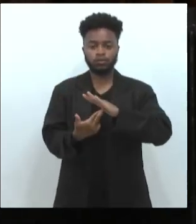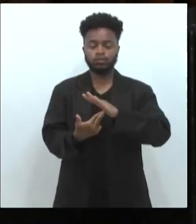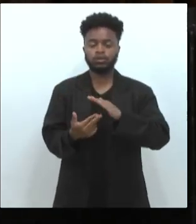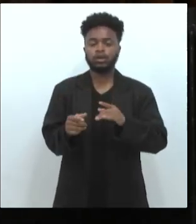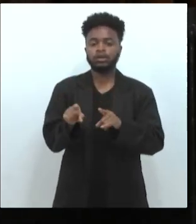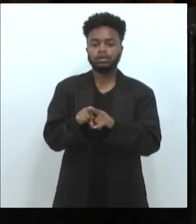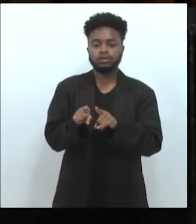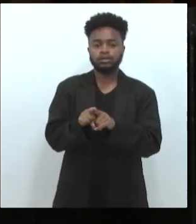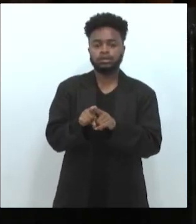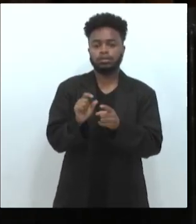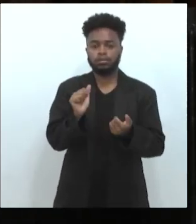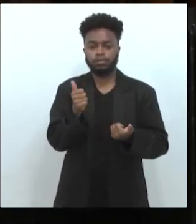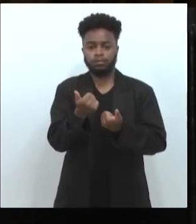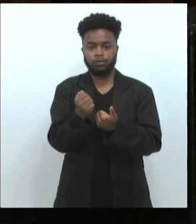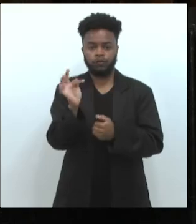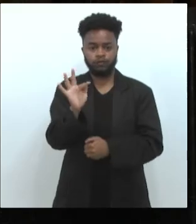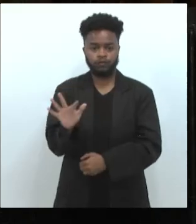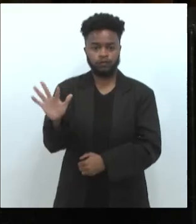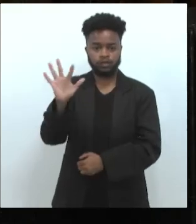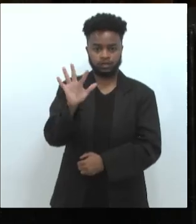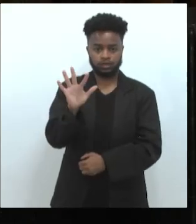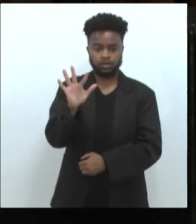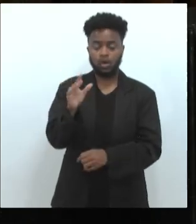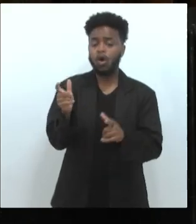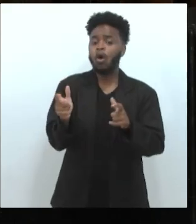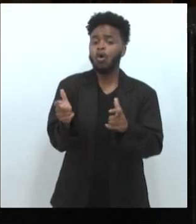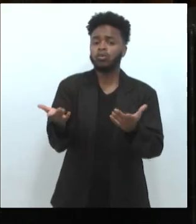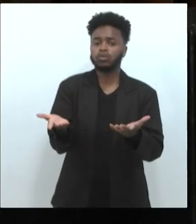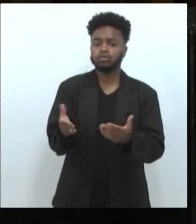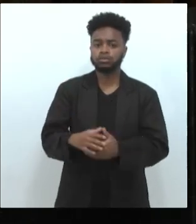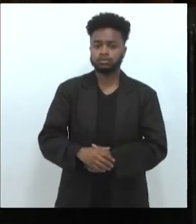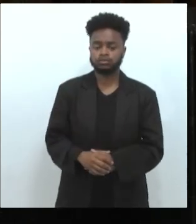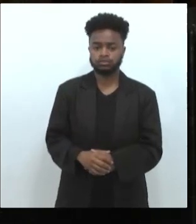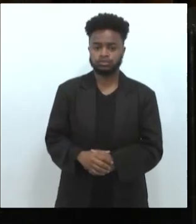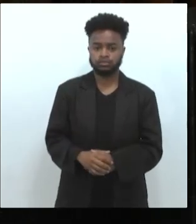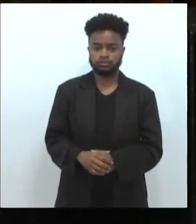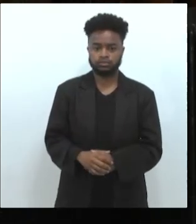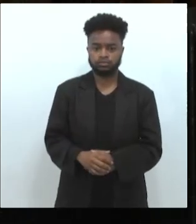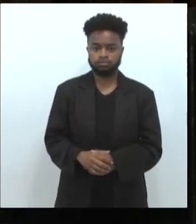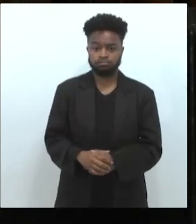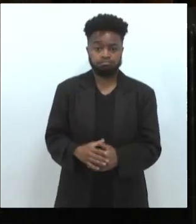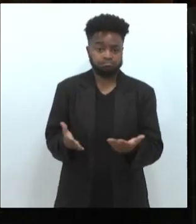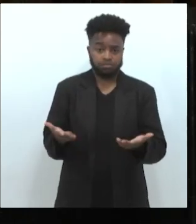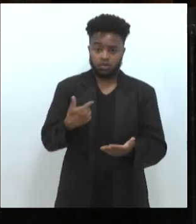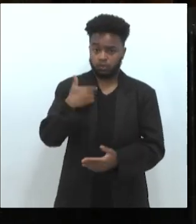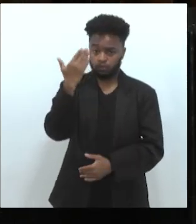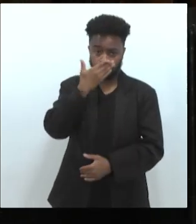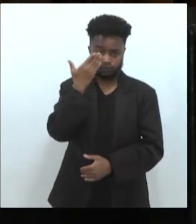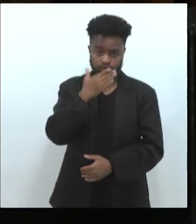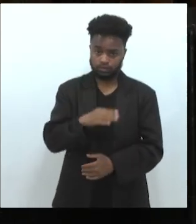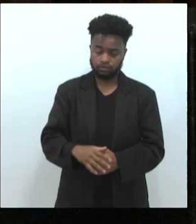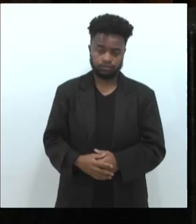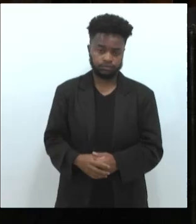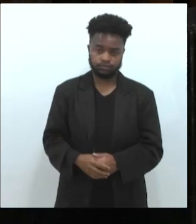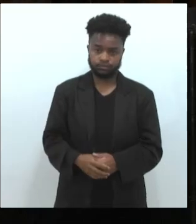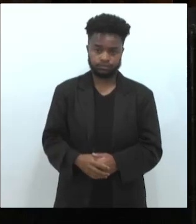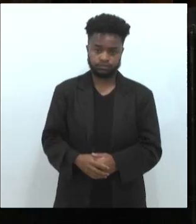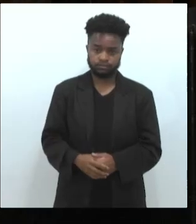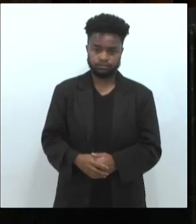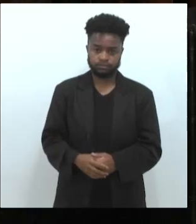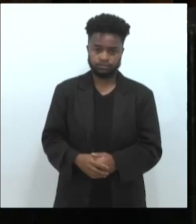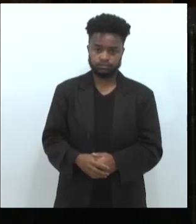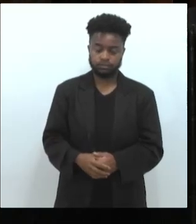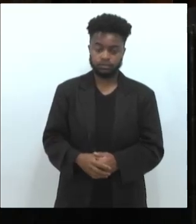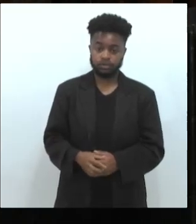o apoio federal. Onde é que está essa gente? Eu não tenho visto. Eu não